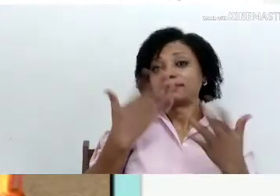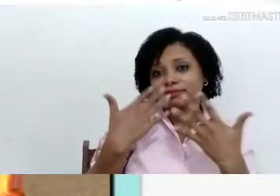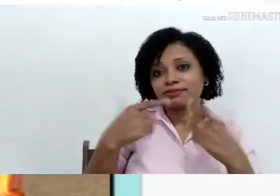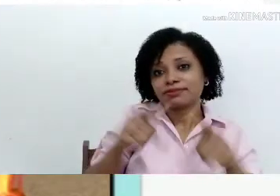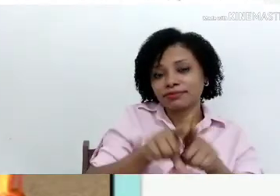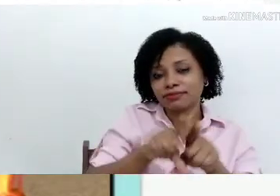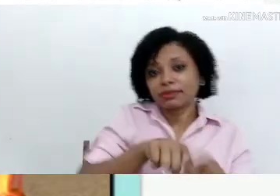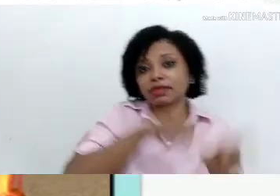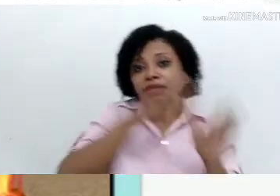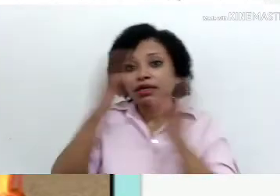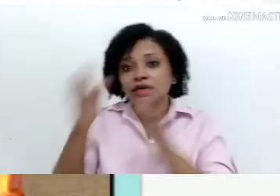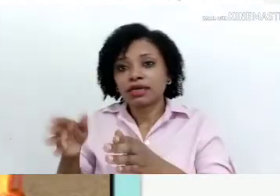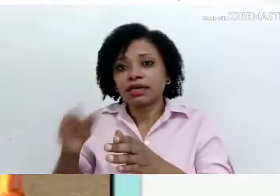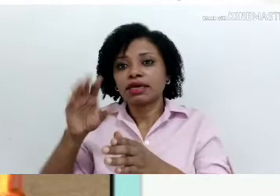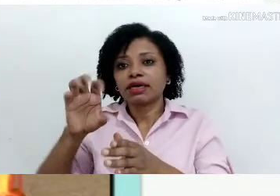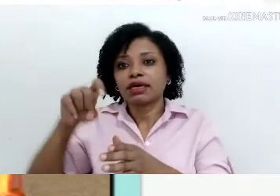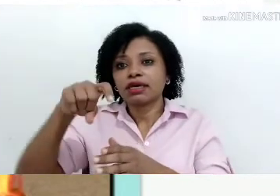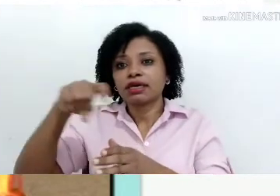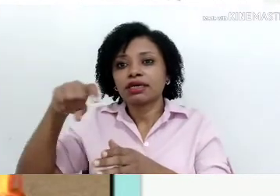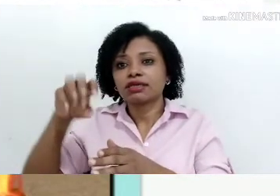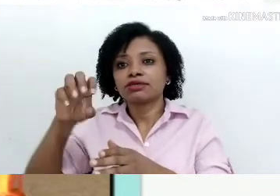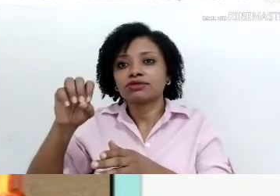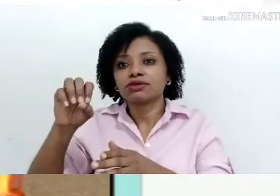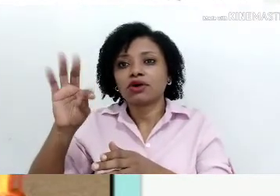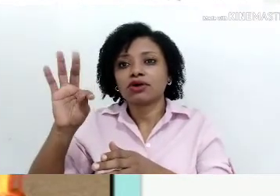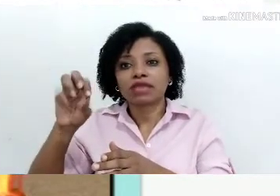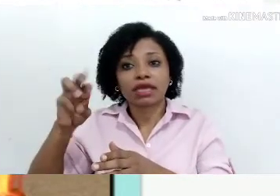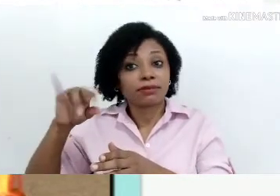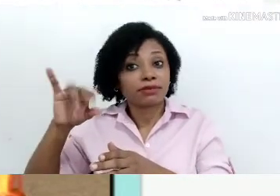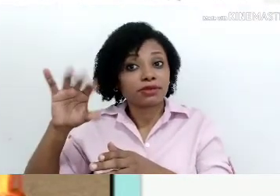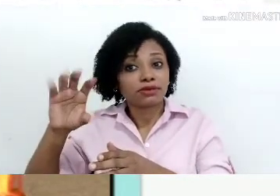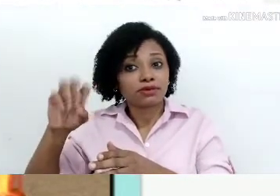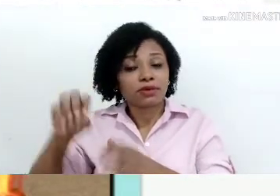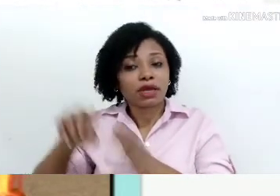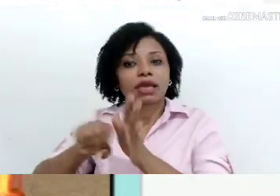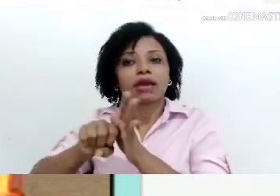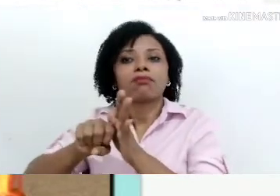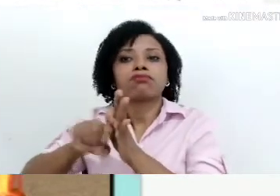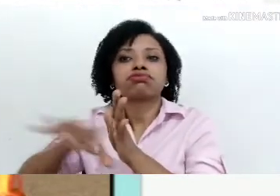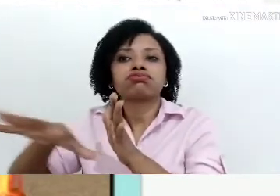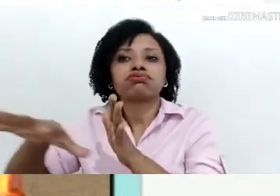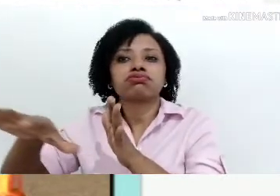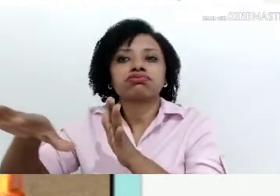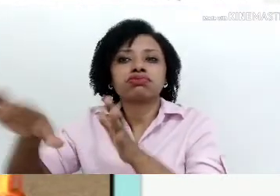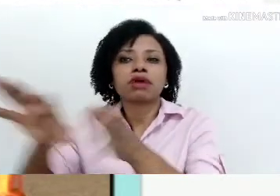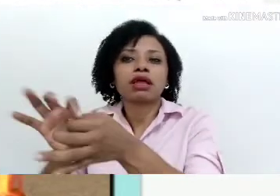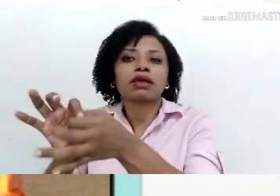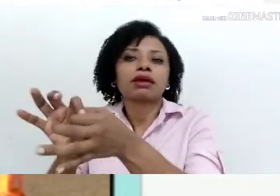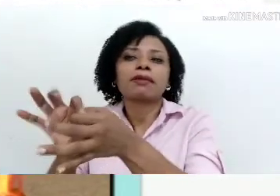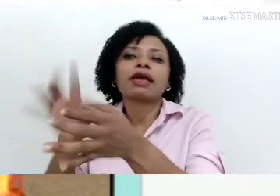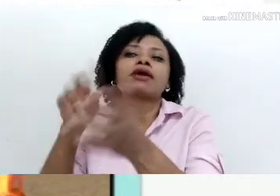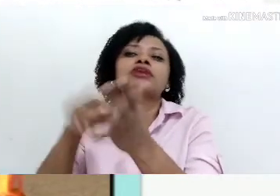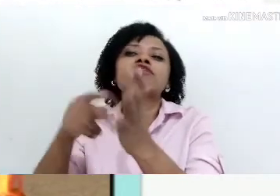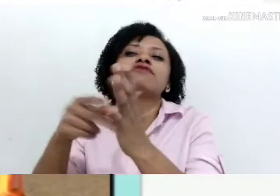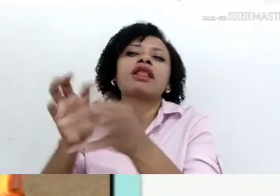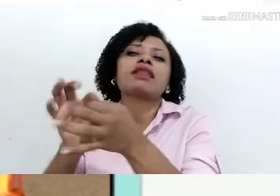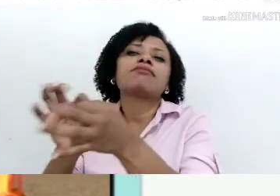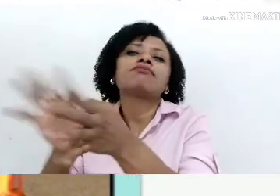E exotérmico, exo quer dizer liberar, para fora, então calor para fora,